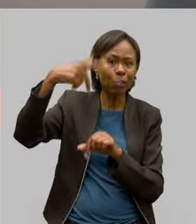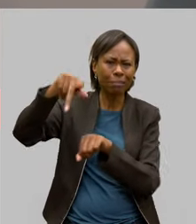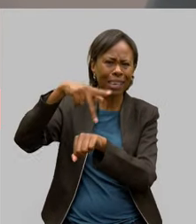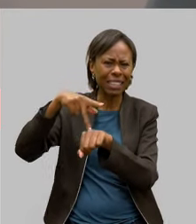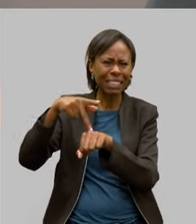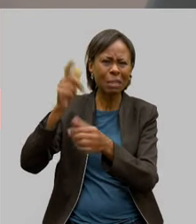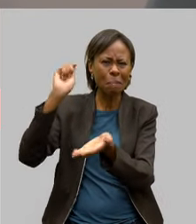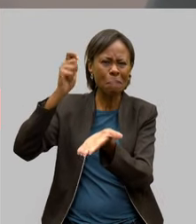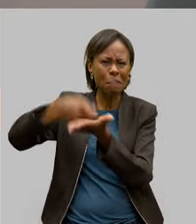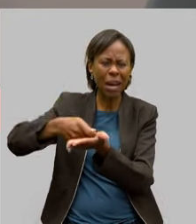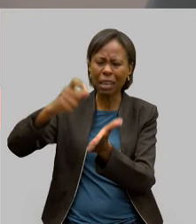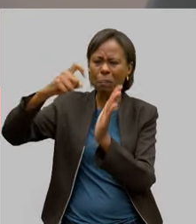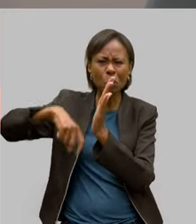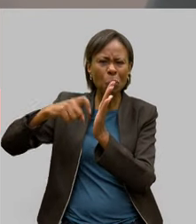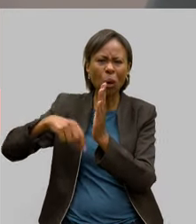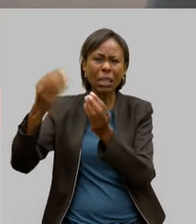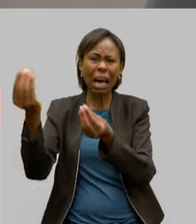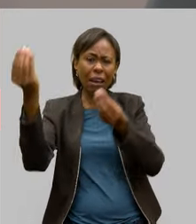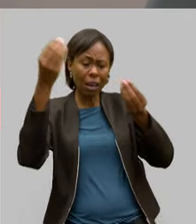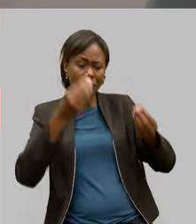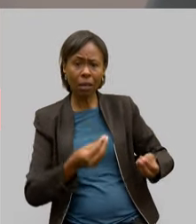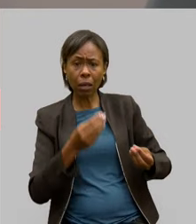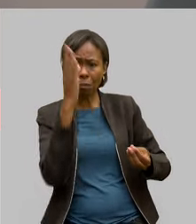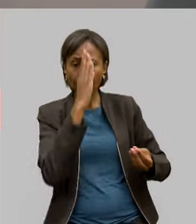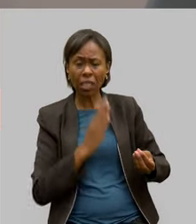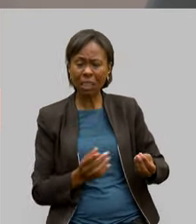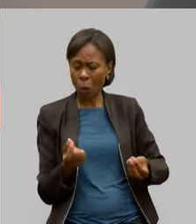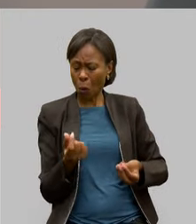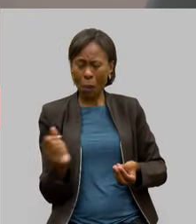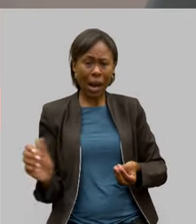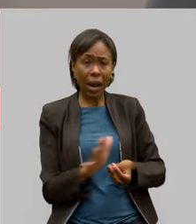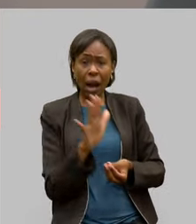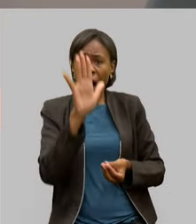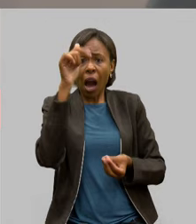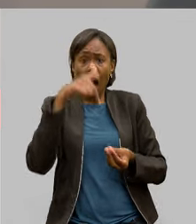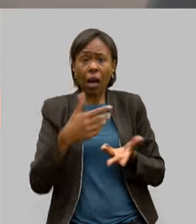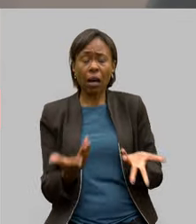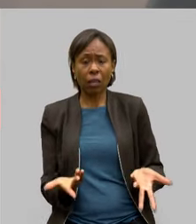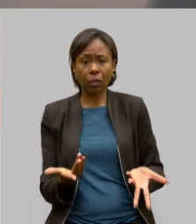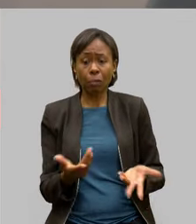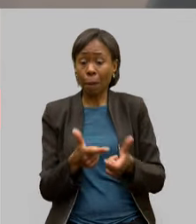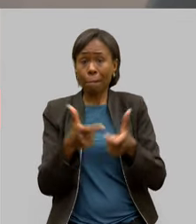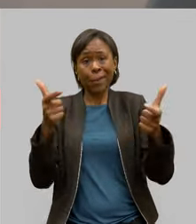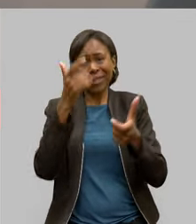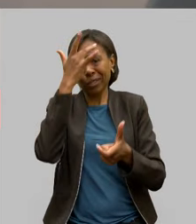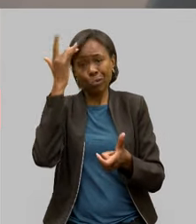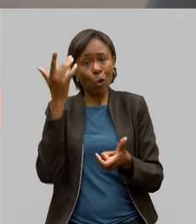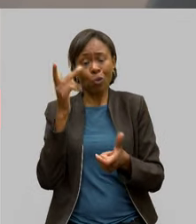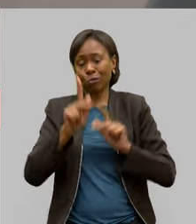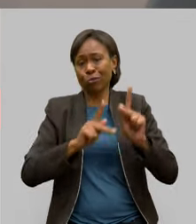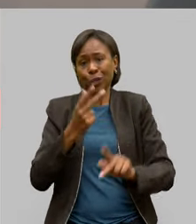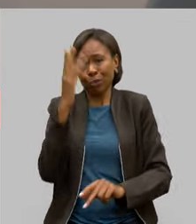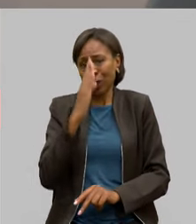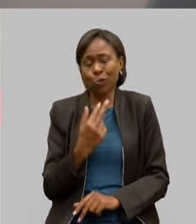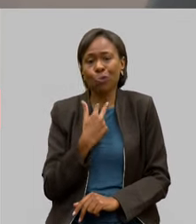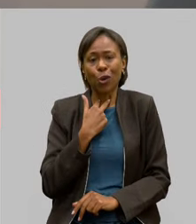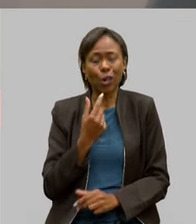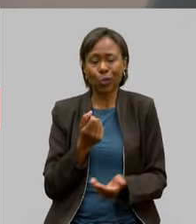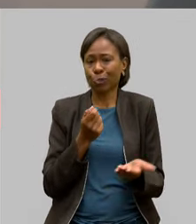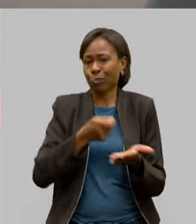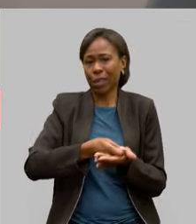aqui num preço absurdo n um preço inviável paraa grande maioria da população brasileira então o cultivo